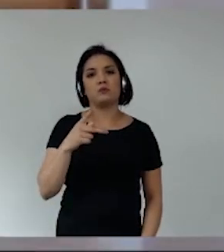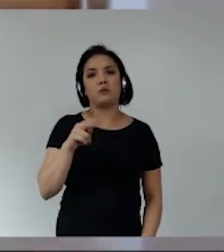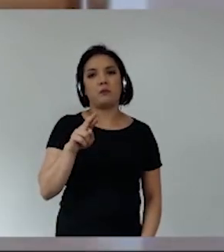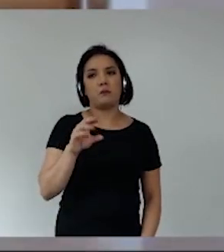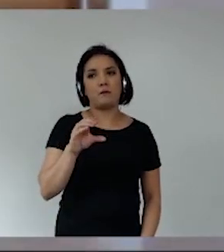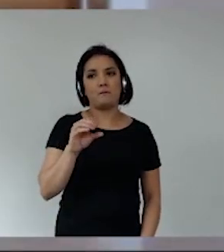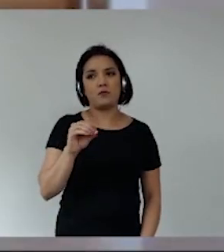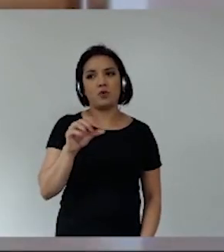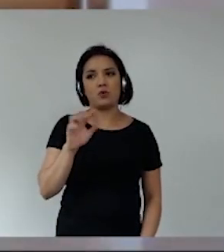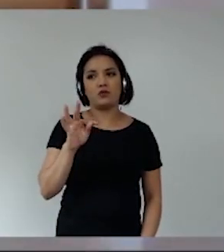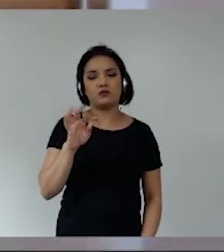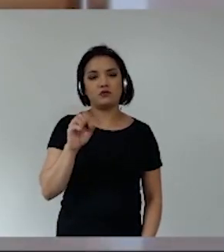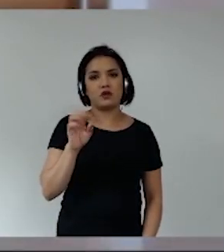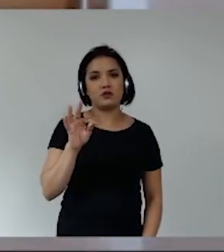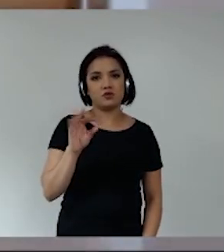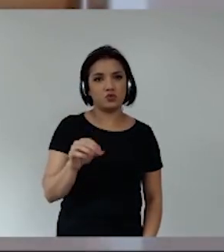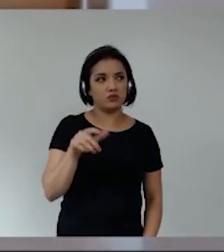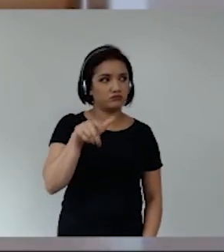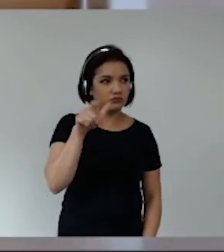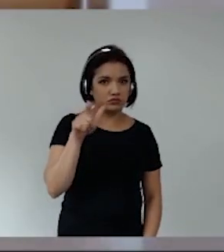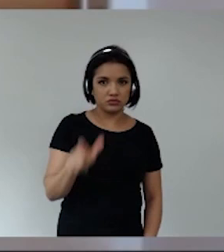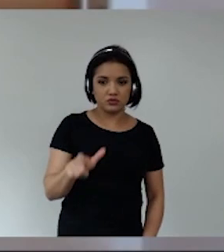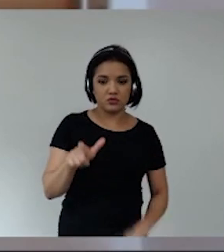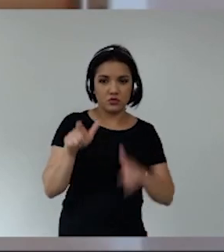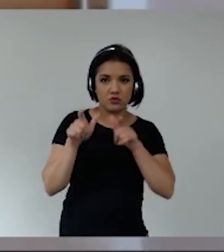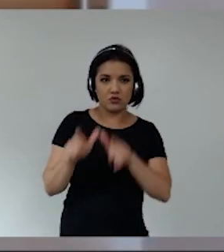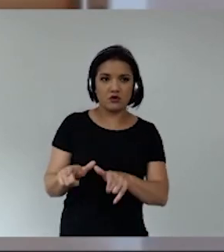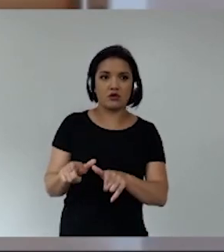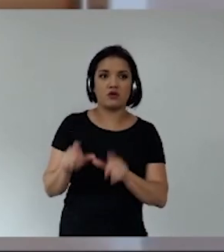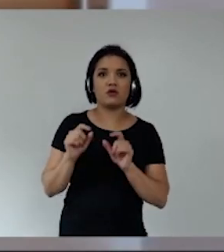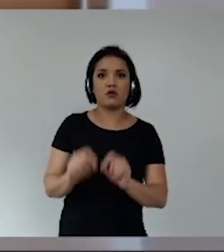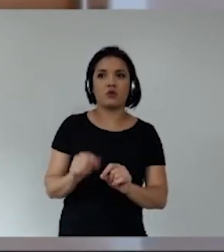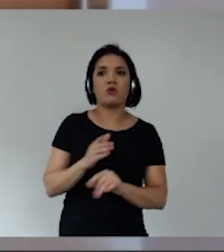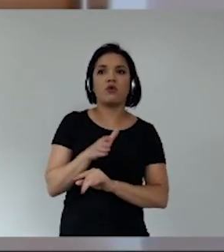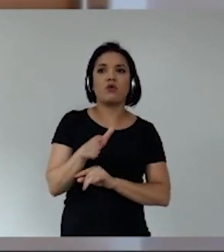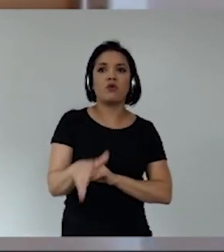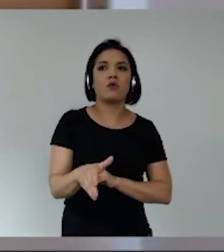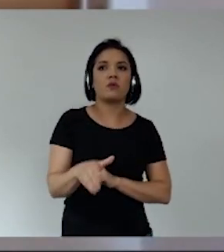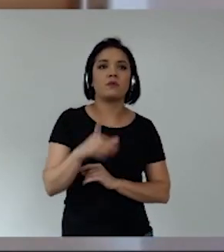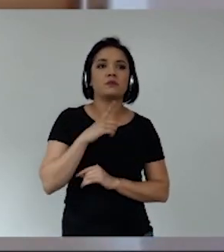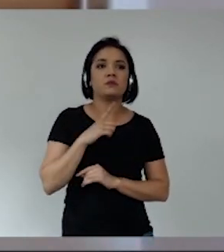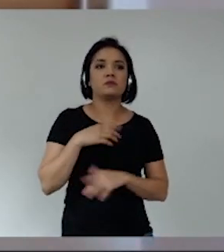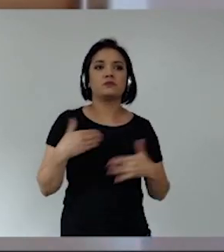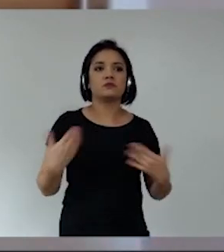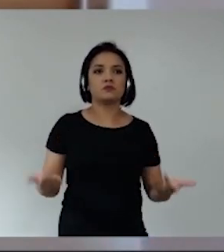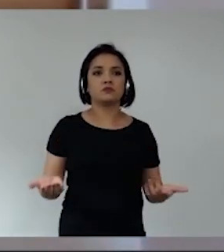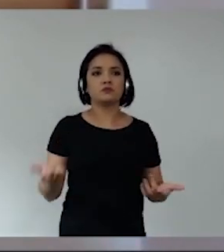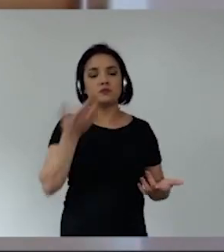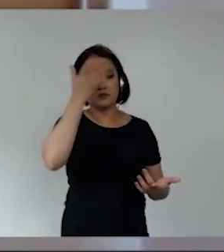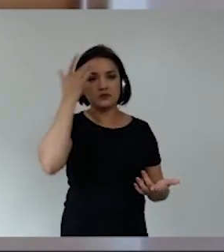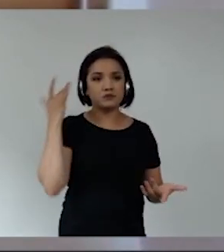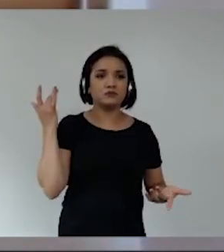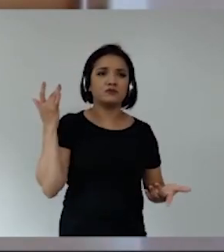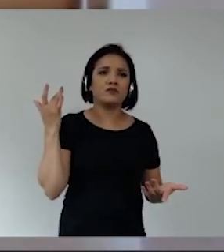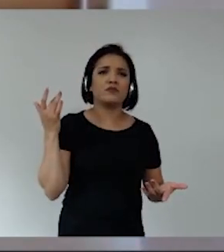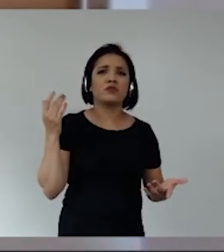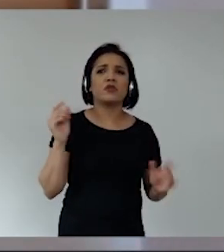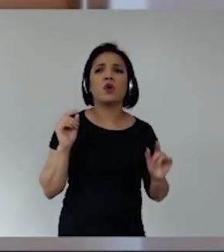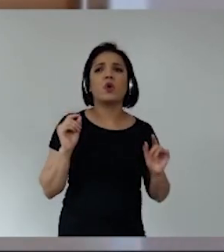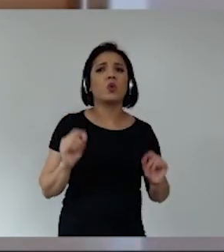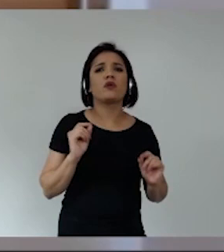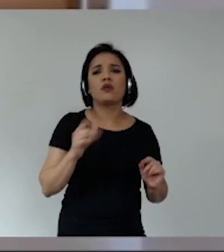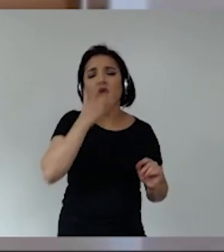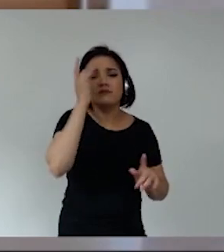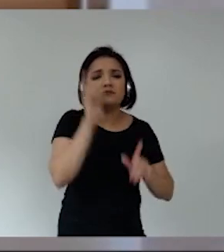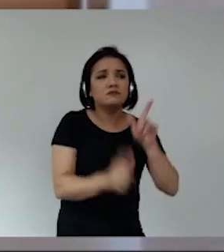tornar uma coisa que, inclusive, o nome importado da legislação portuguesa, o agente de execução. O que esse agente de